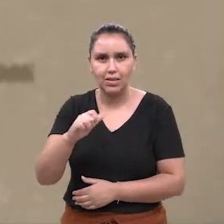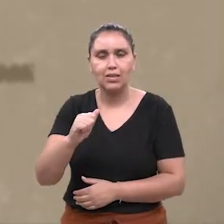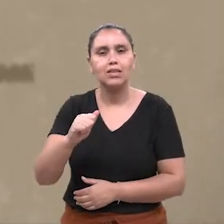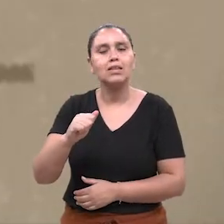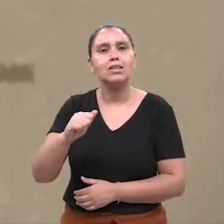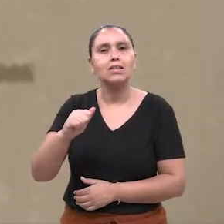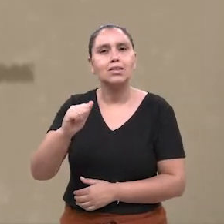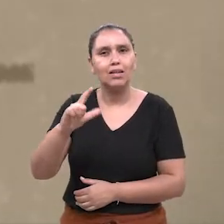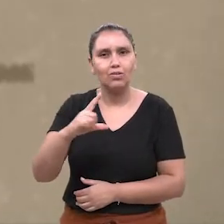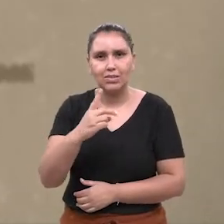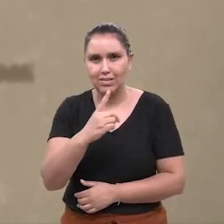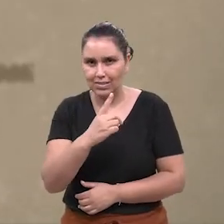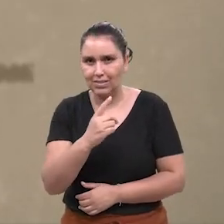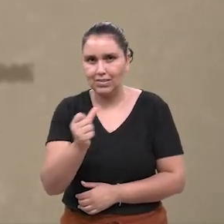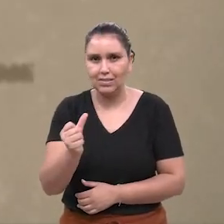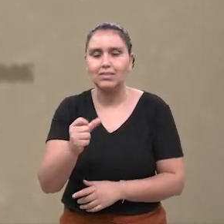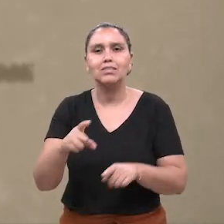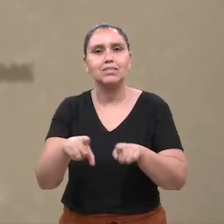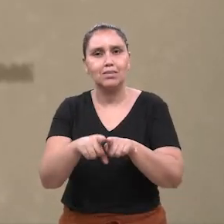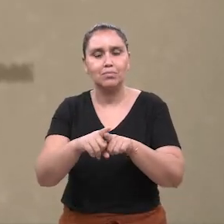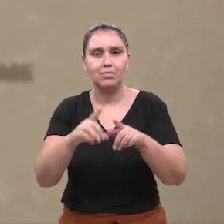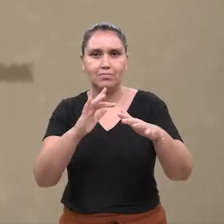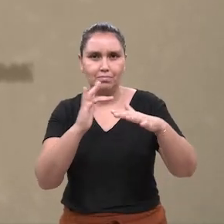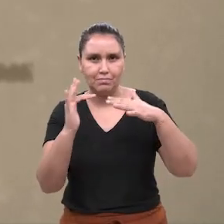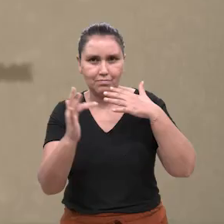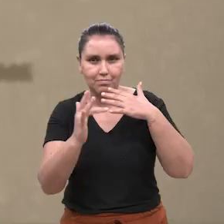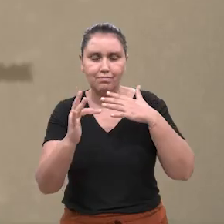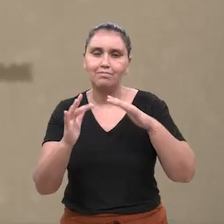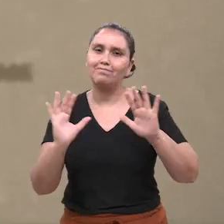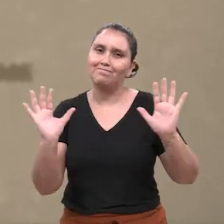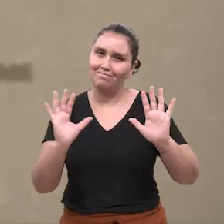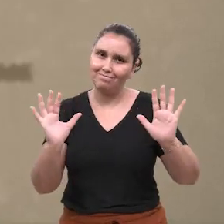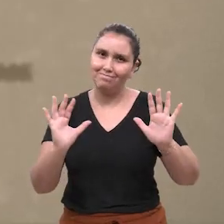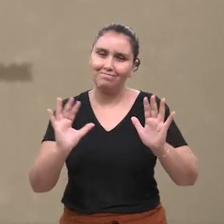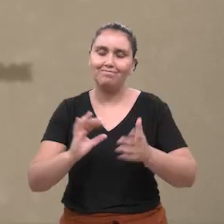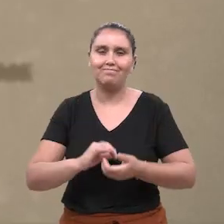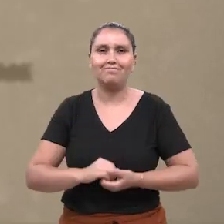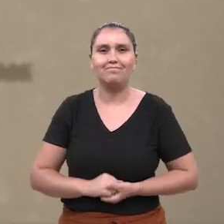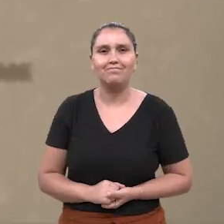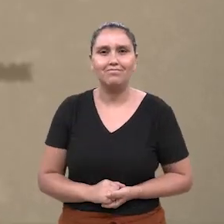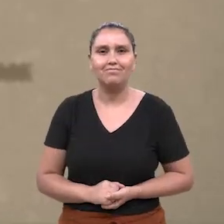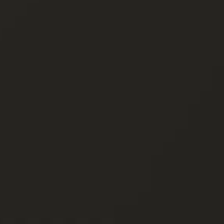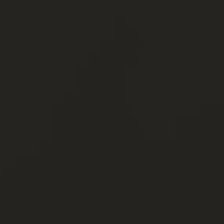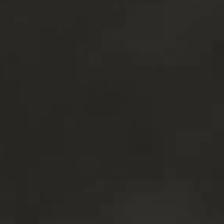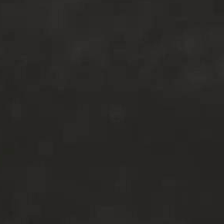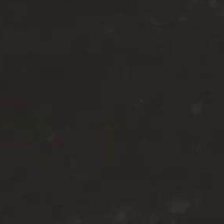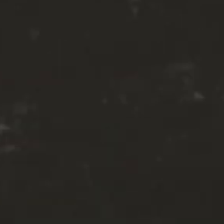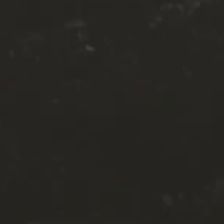siga com a gente pelo canal 16 da NET e também pelas nossas redes sociais. Até mais.